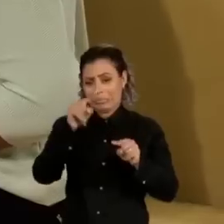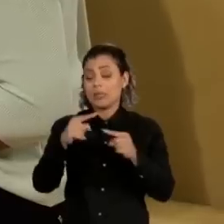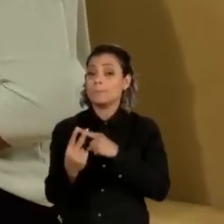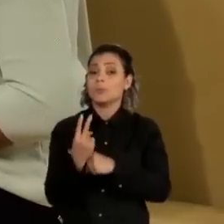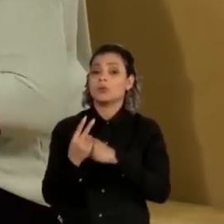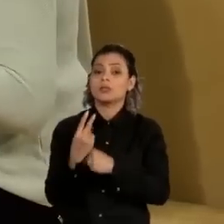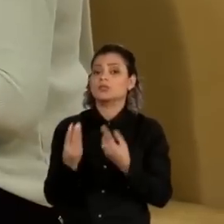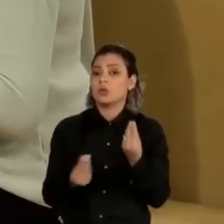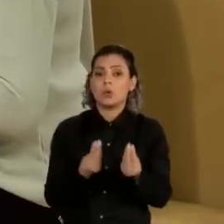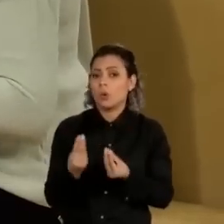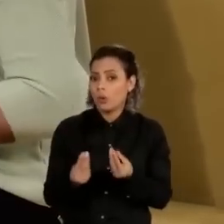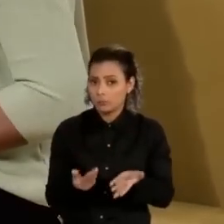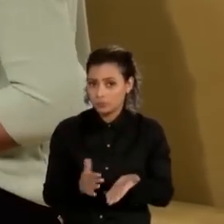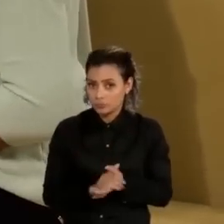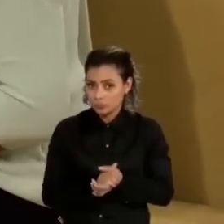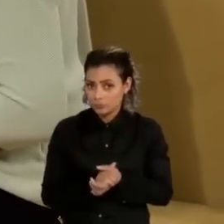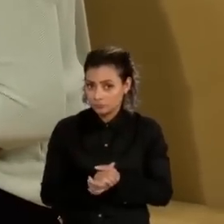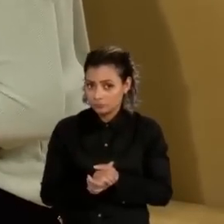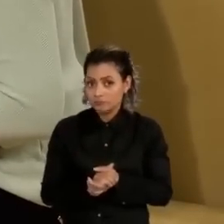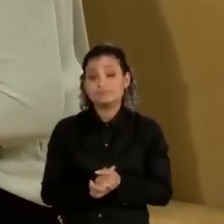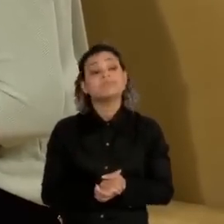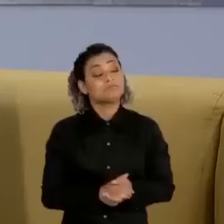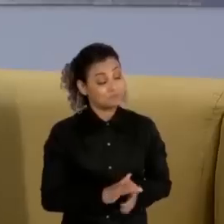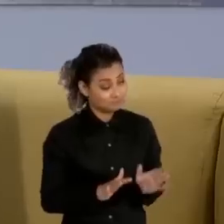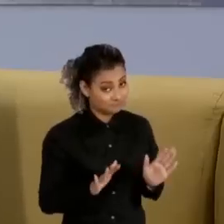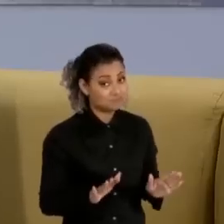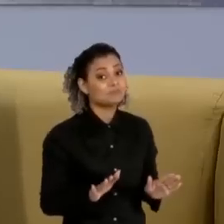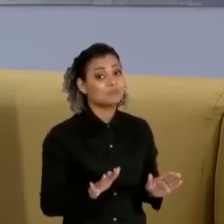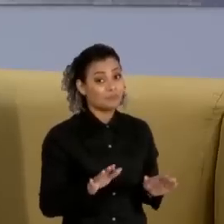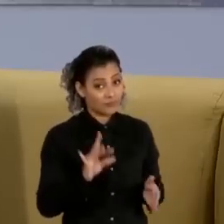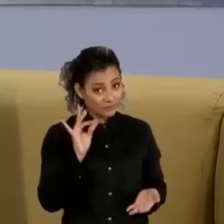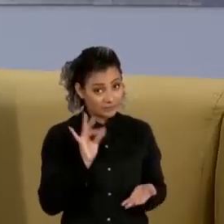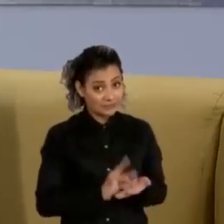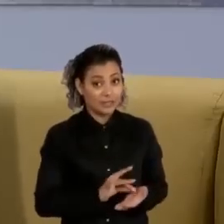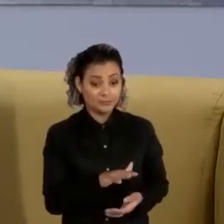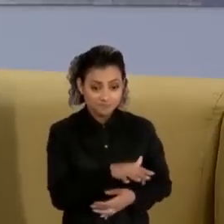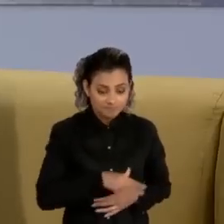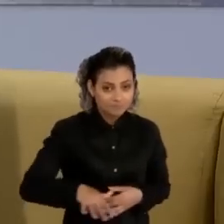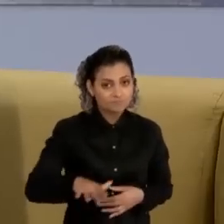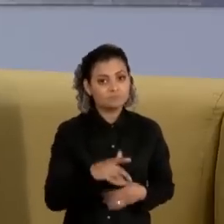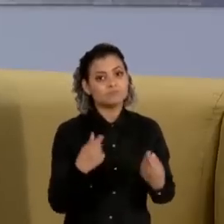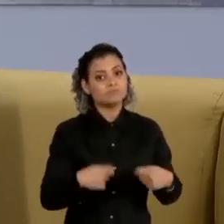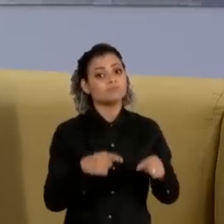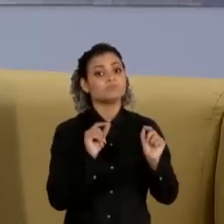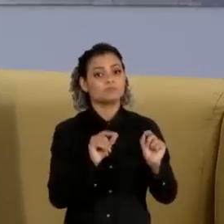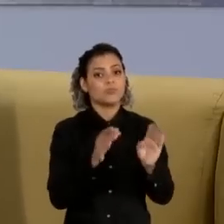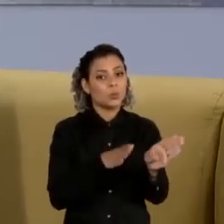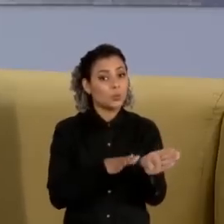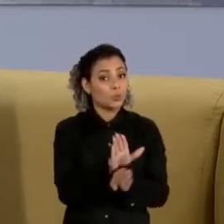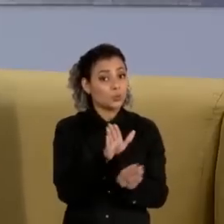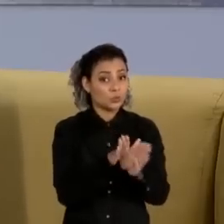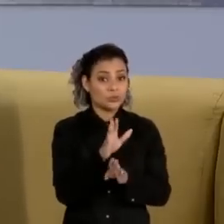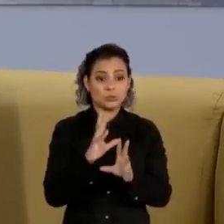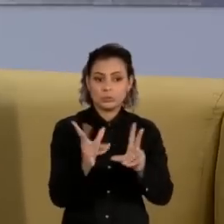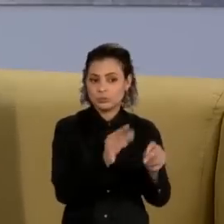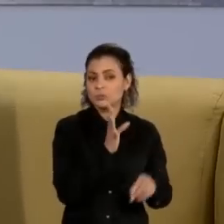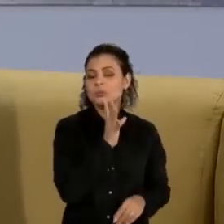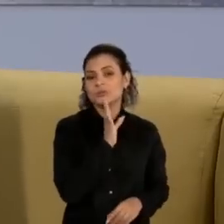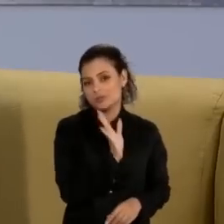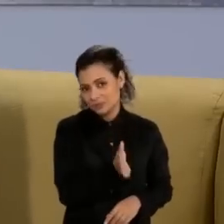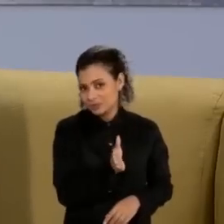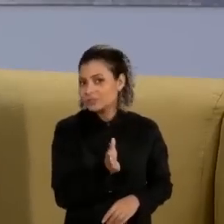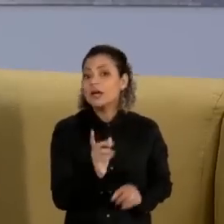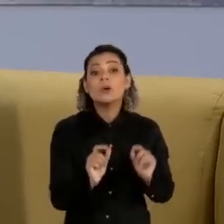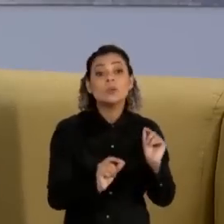proteção contra a dengue? Repelente? Bom, no nível do domicílio, né, são aquelas recomendações que todos já conhecem,